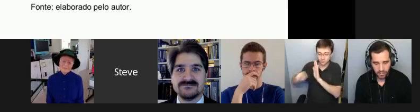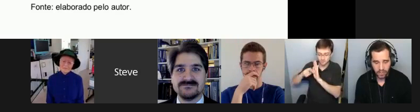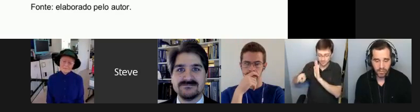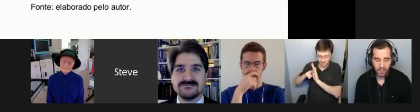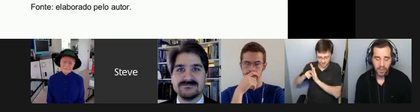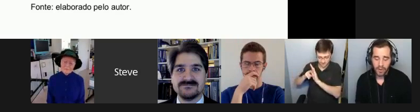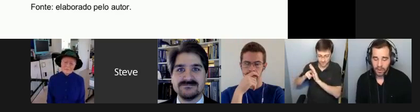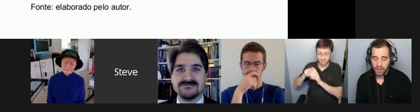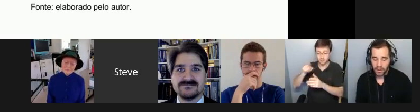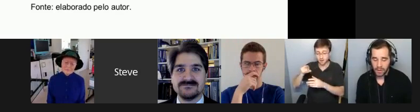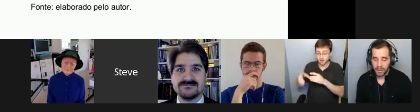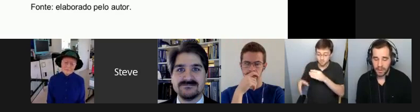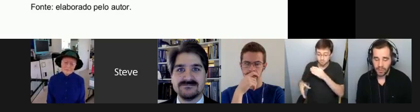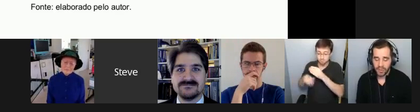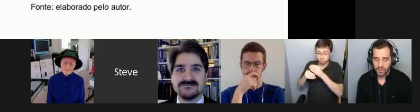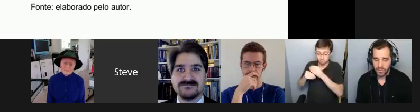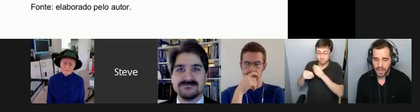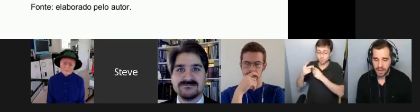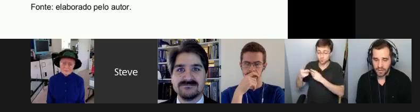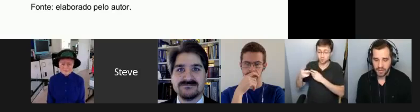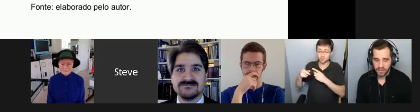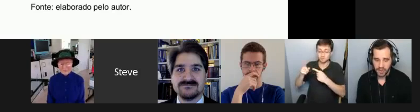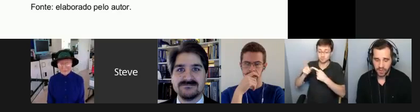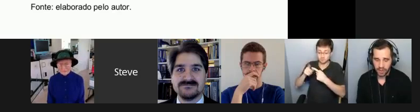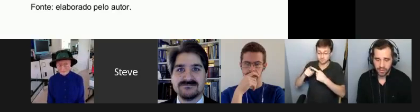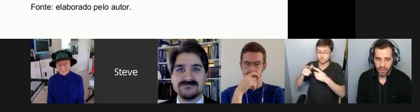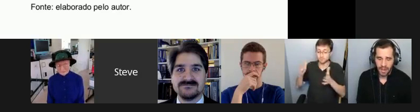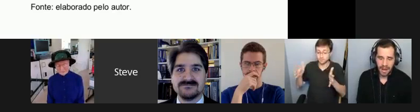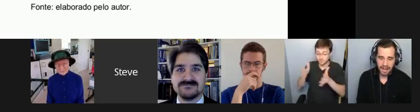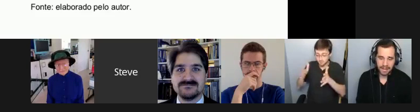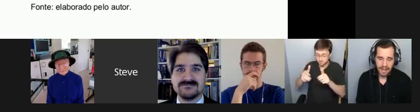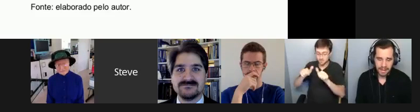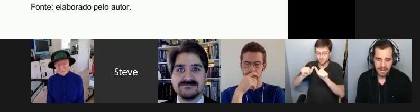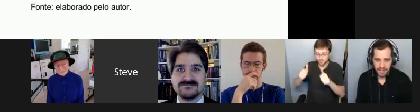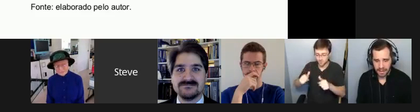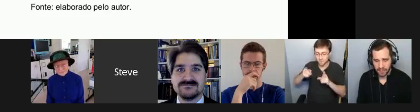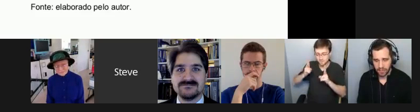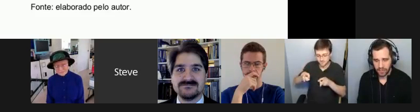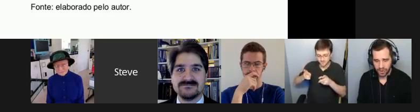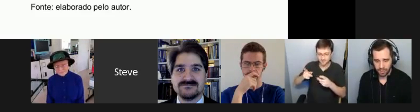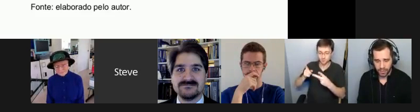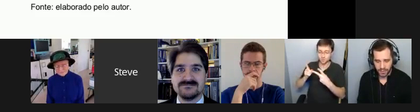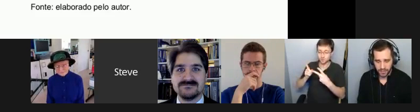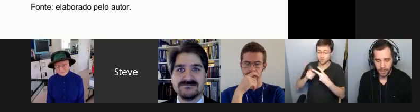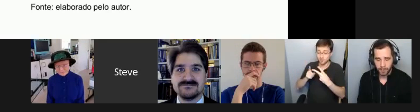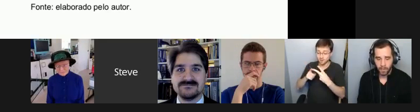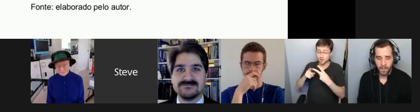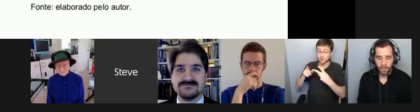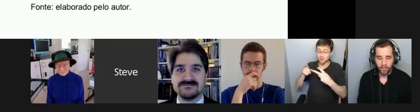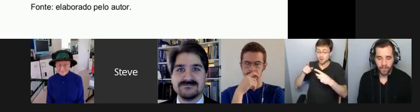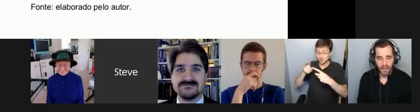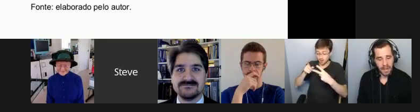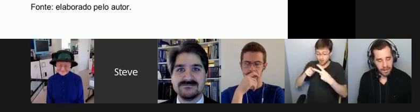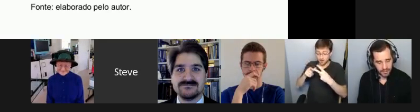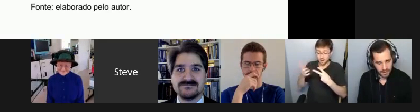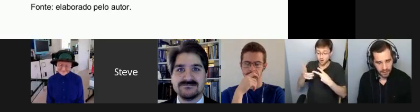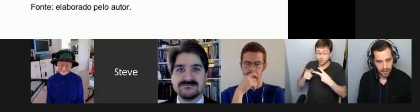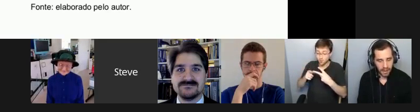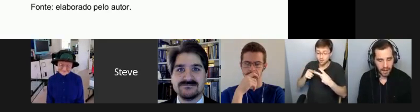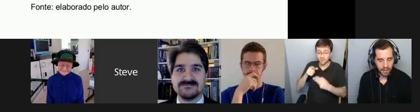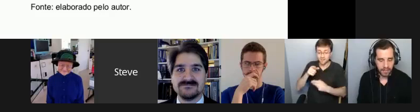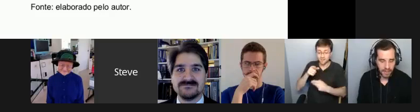que no estudo dela de 2008 ela traz esses 5 tipos.